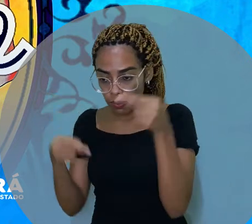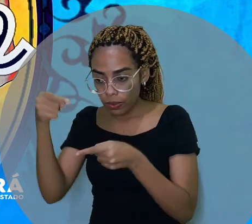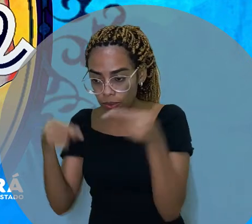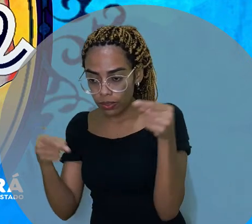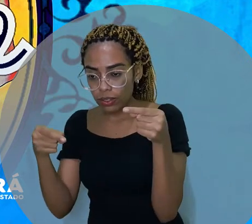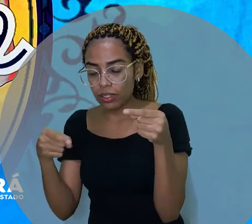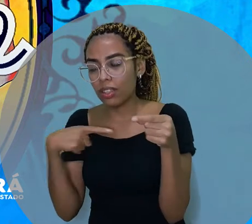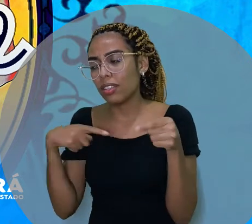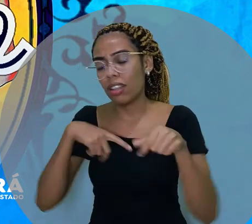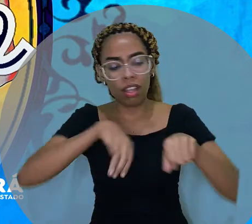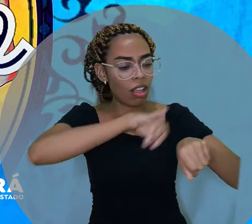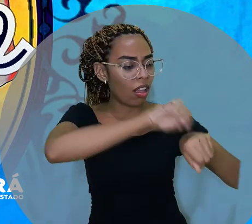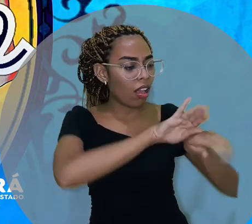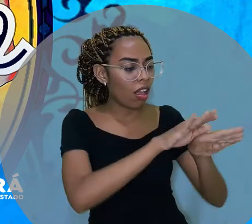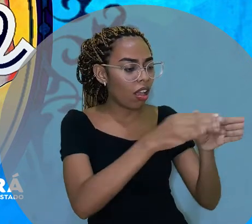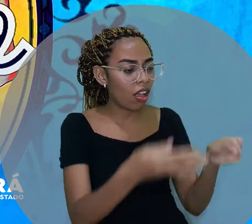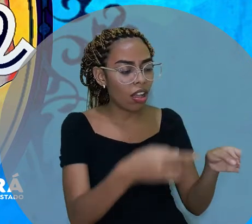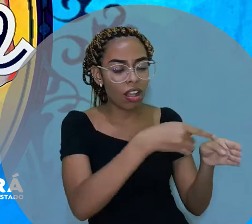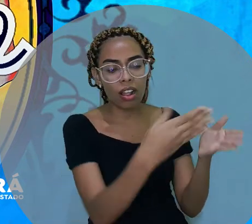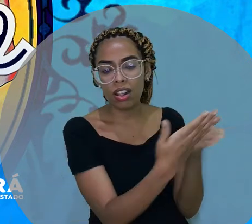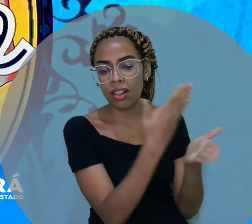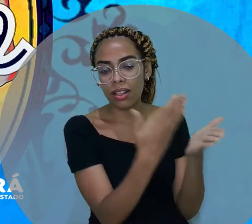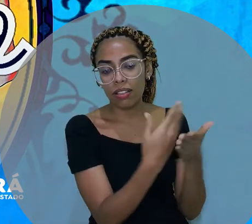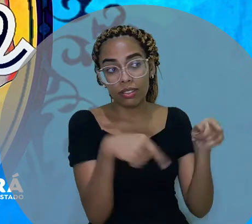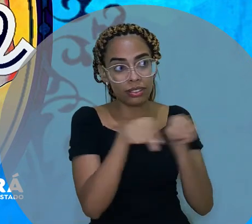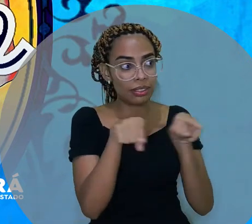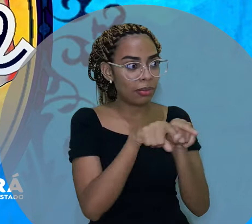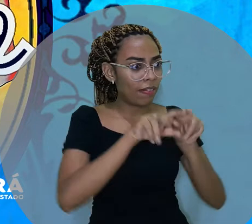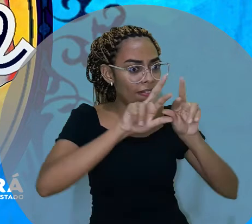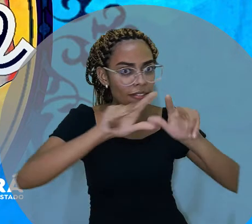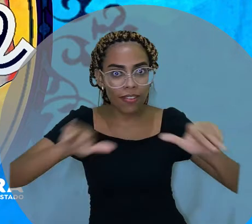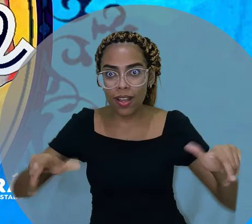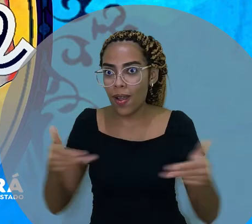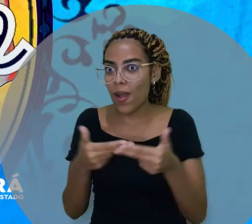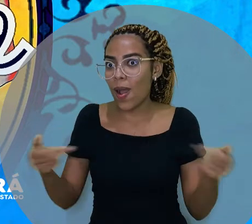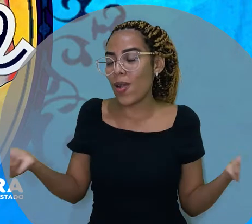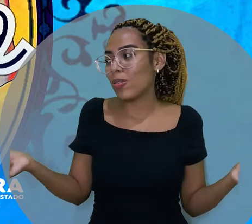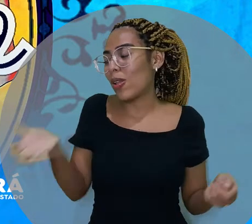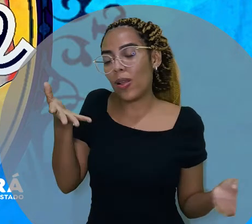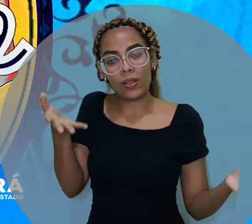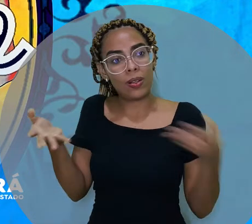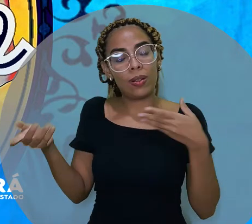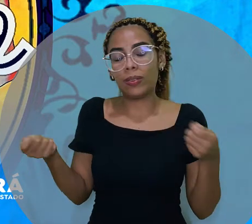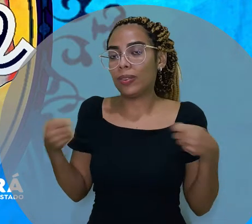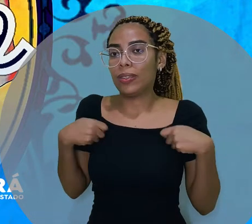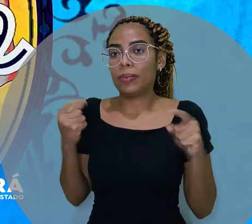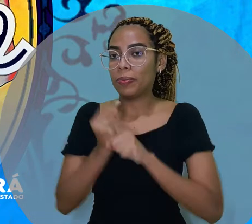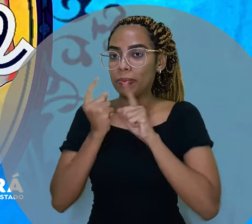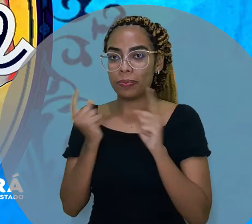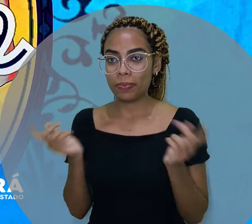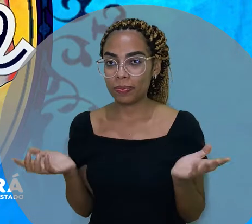praia de Iracema, a política, o romance de cabeceira. Num delicioso jogo